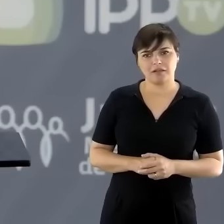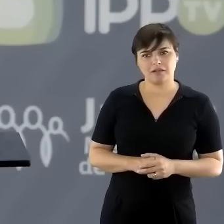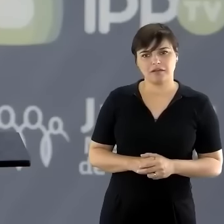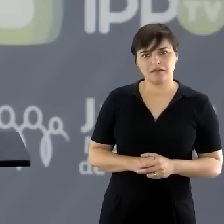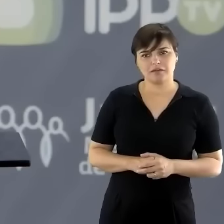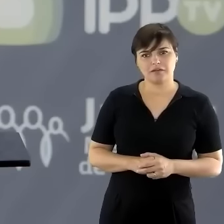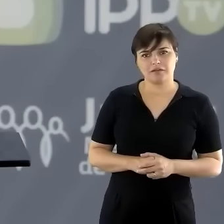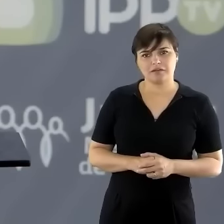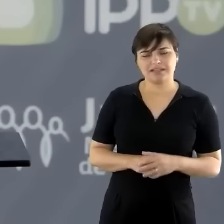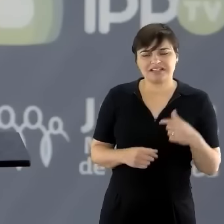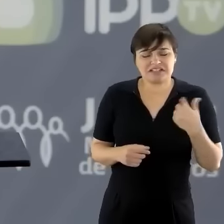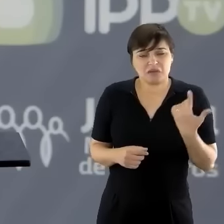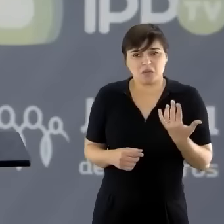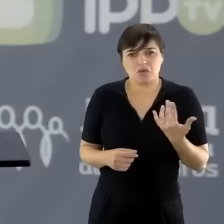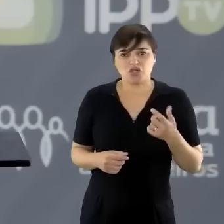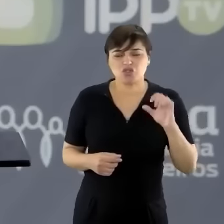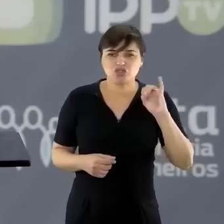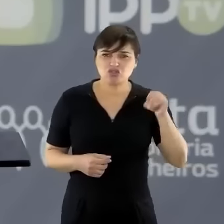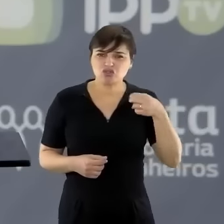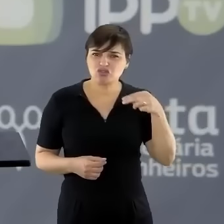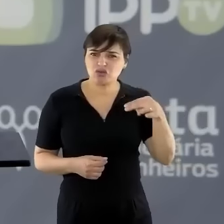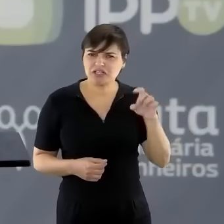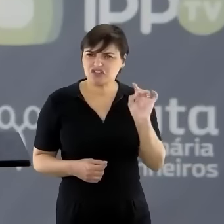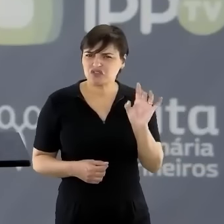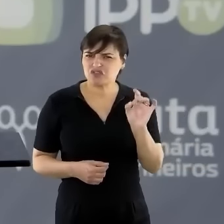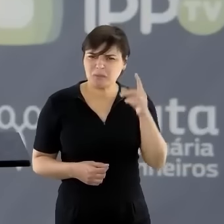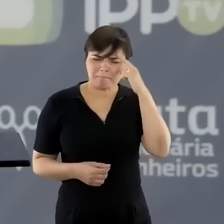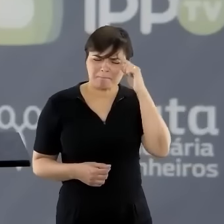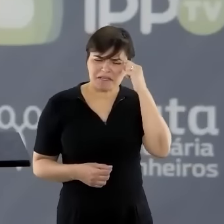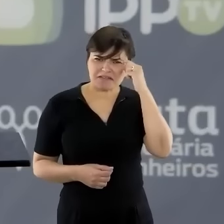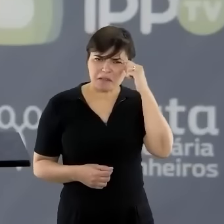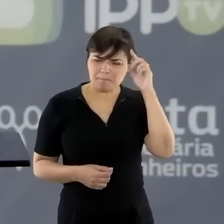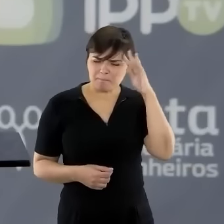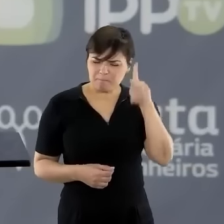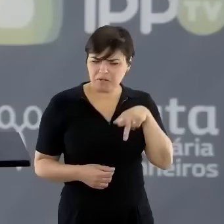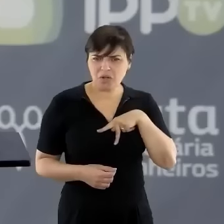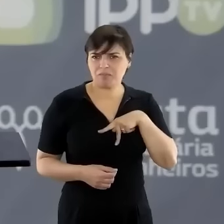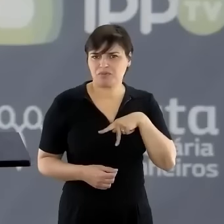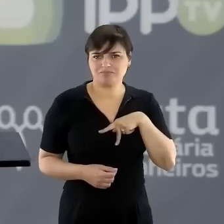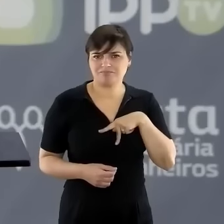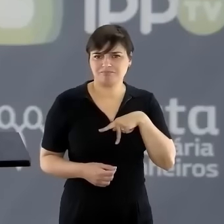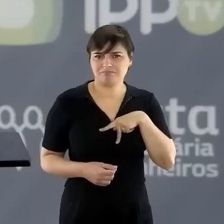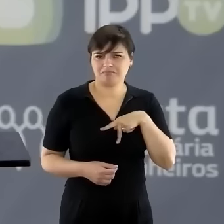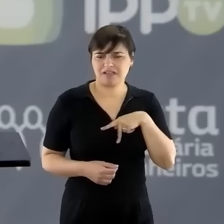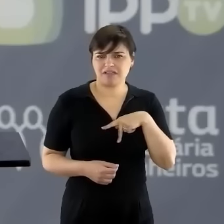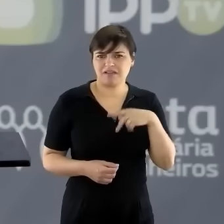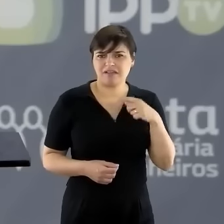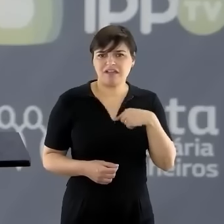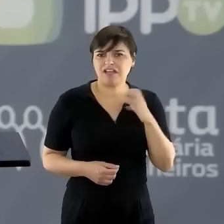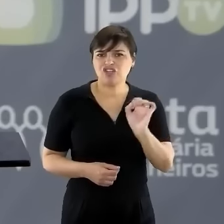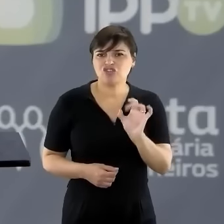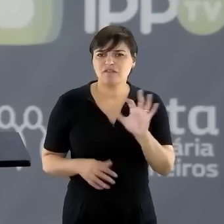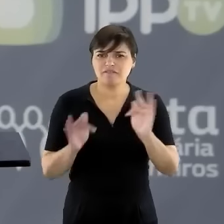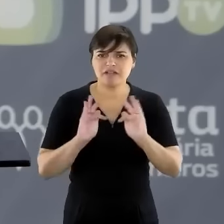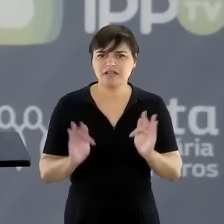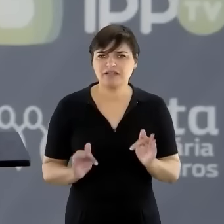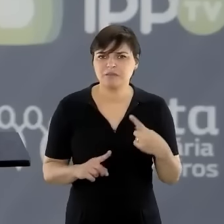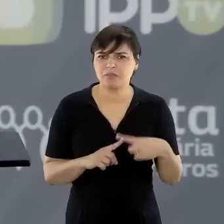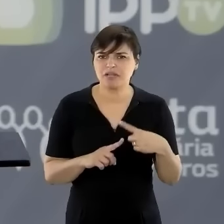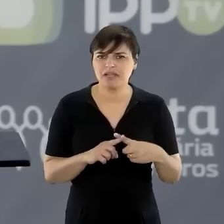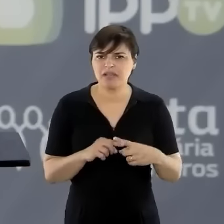refrigerado el tá muito feliz com isso uma planta que traz conforto para ele mas